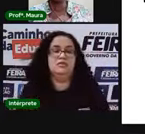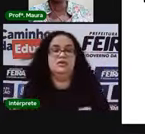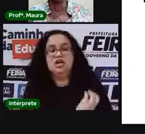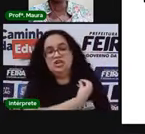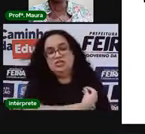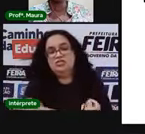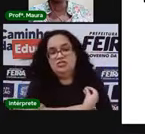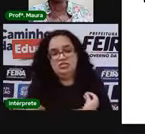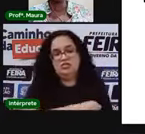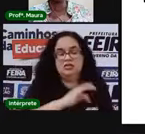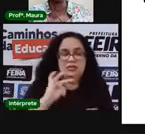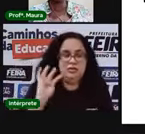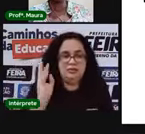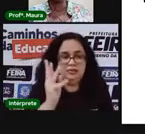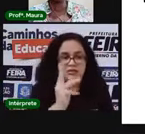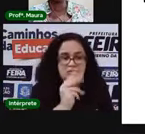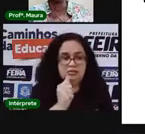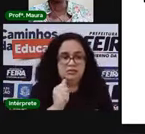vida para todos.